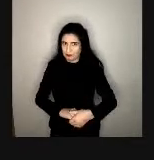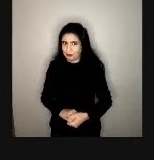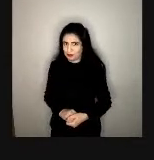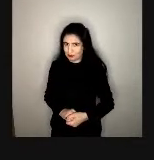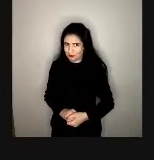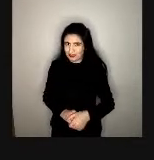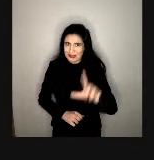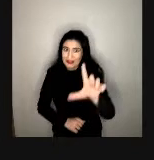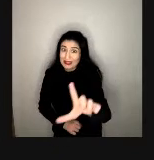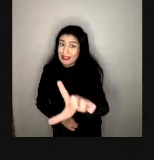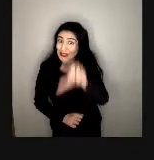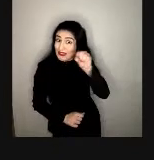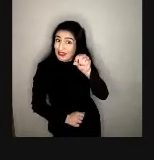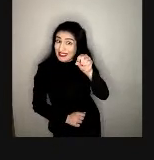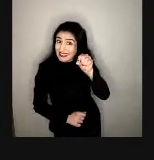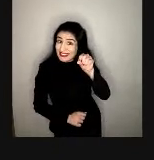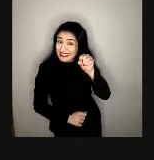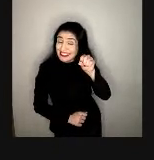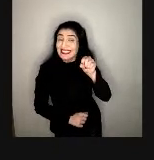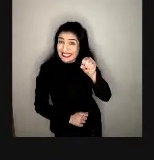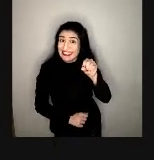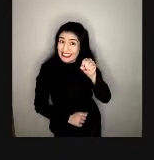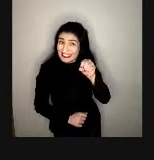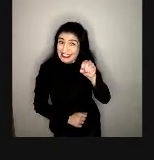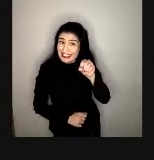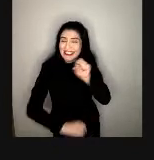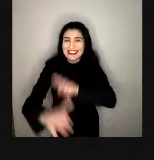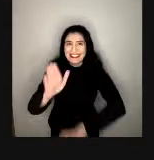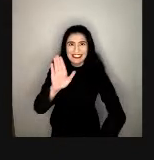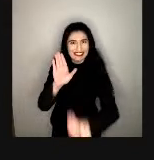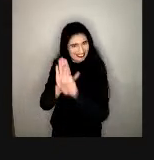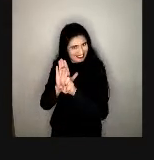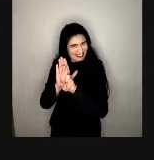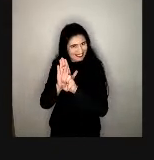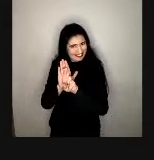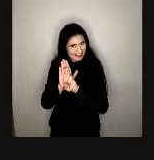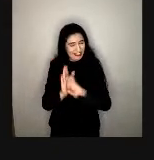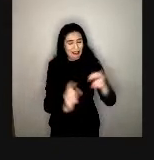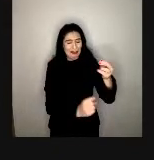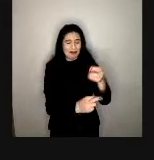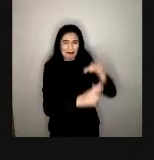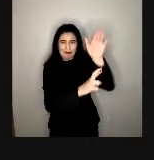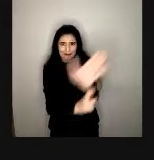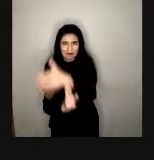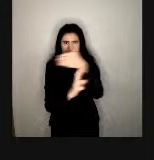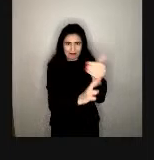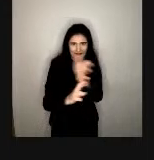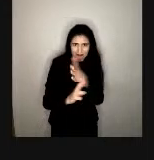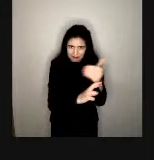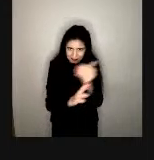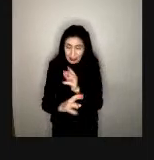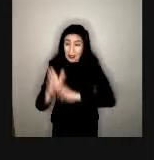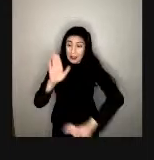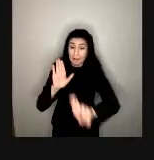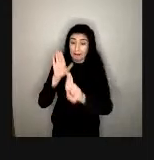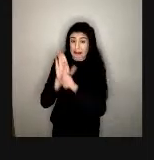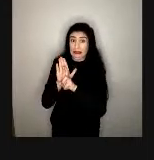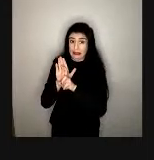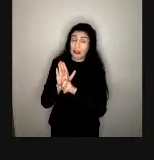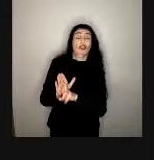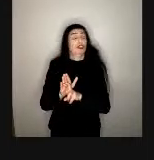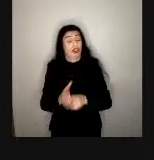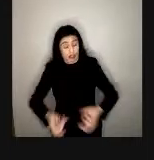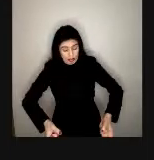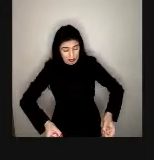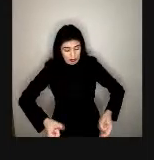eleita, vai, como foi escolhida como representante, né, como embaixadora do câncer, junto com a Vera, para ir lá